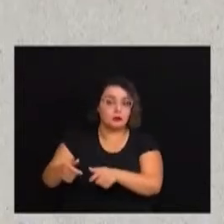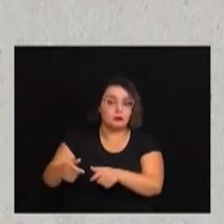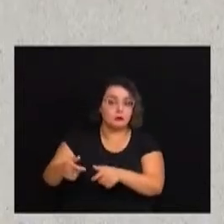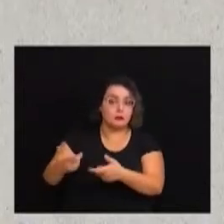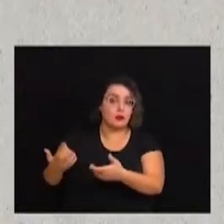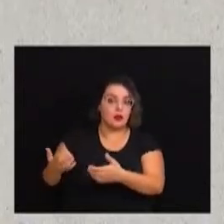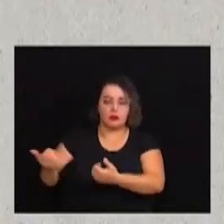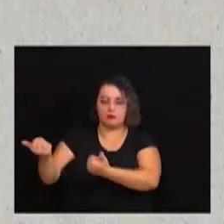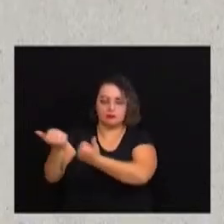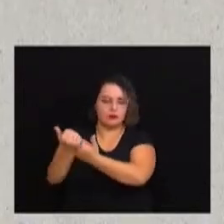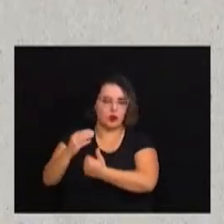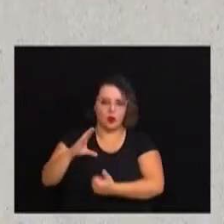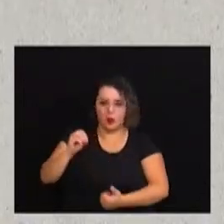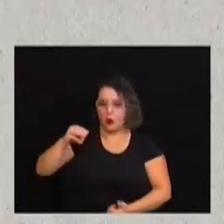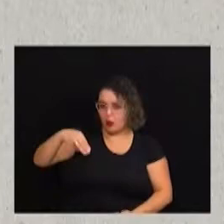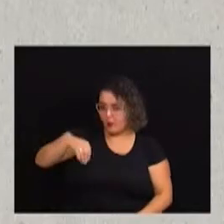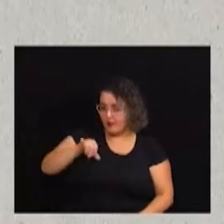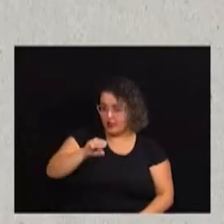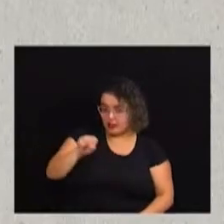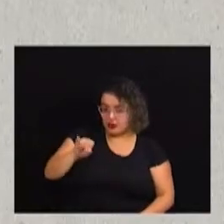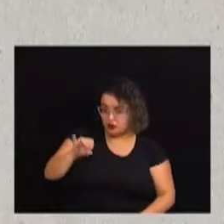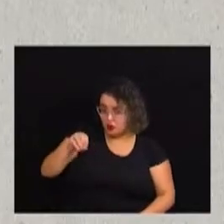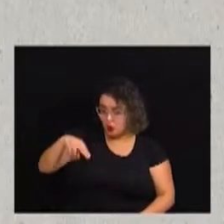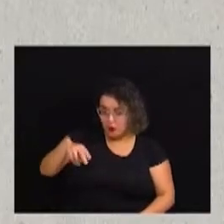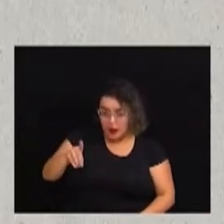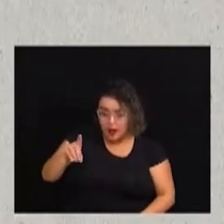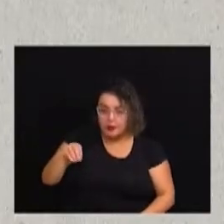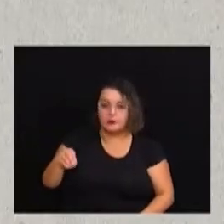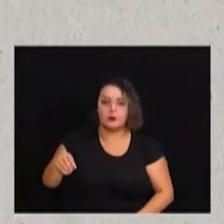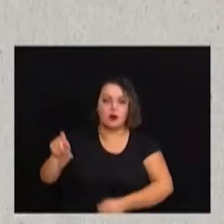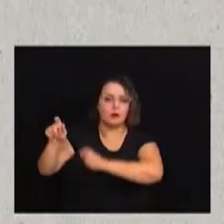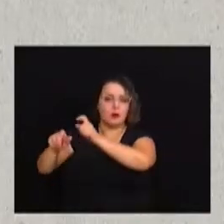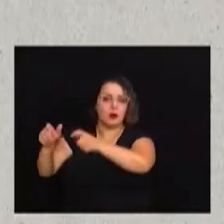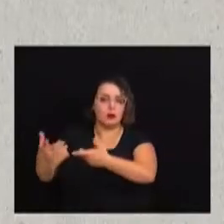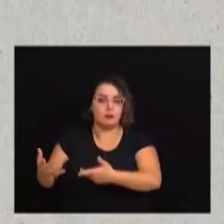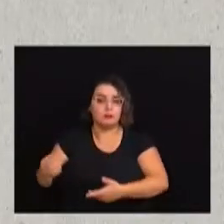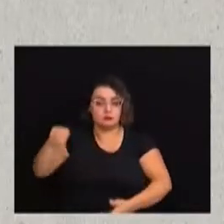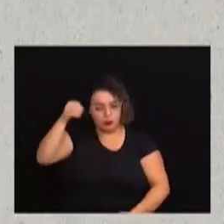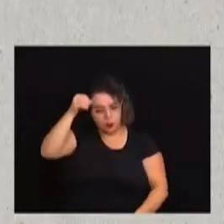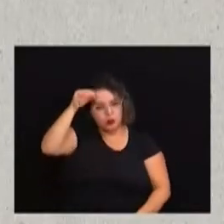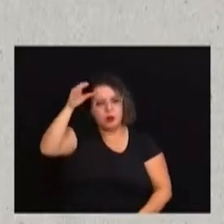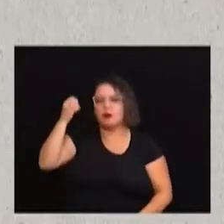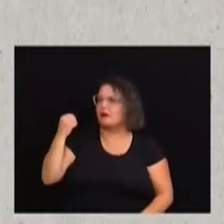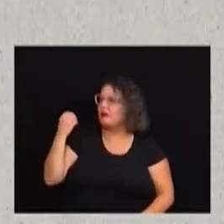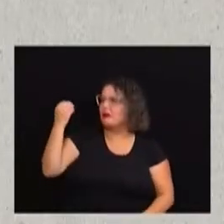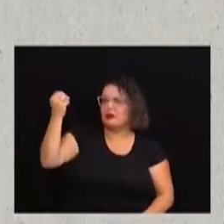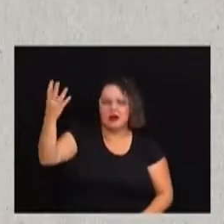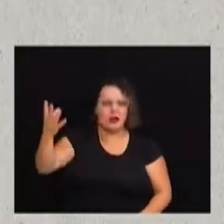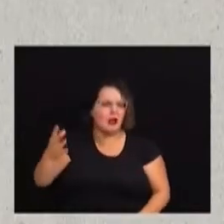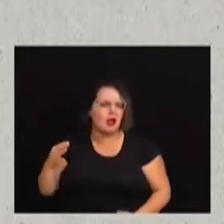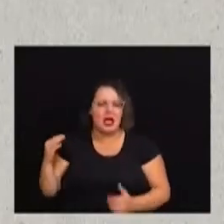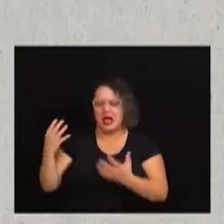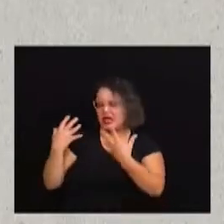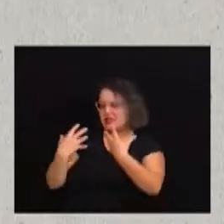dão muito bem em cargos comissionados, por exemplo. São pessoas que têm muito conhecimento, porque viajam, topam tudo, vão a todos